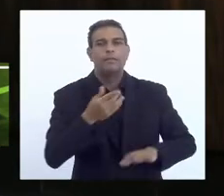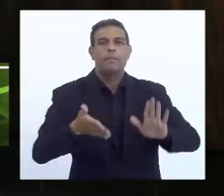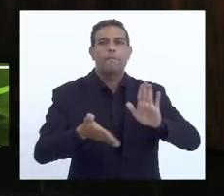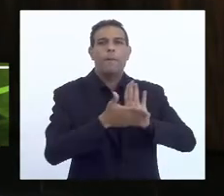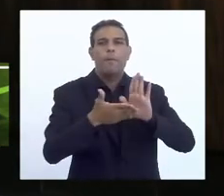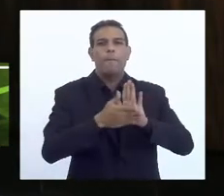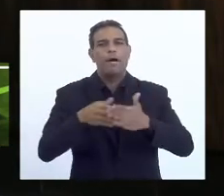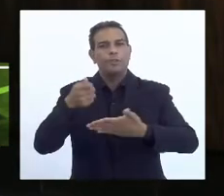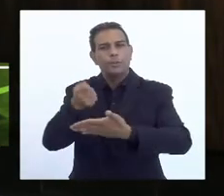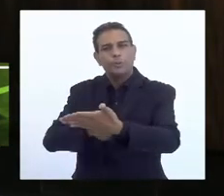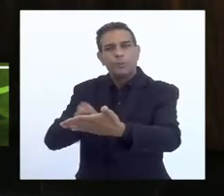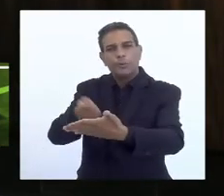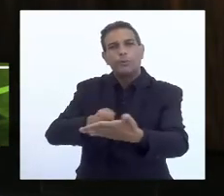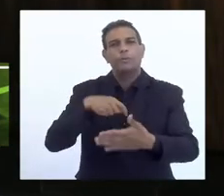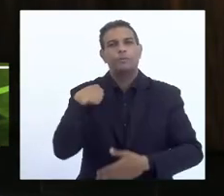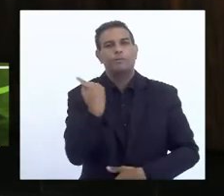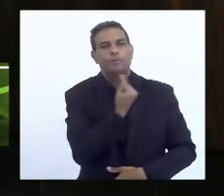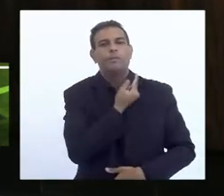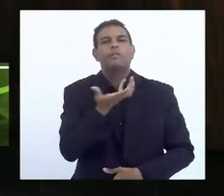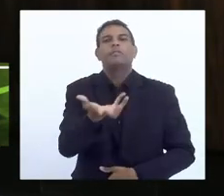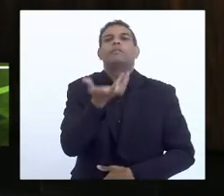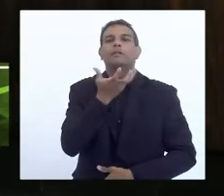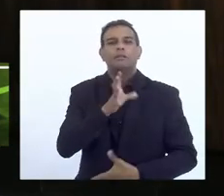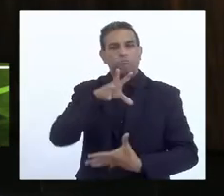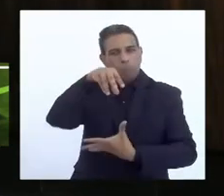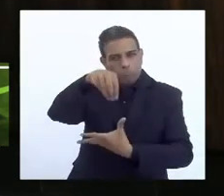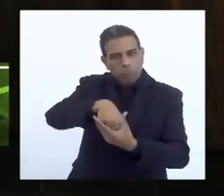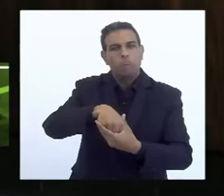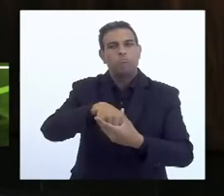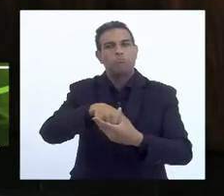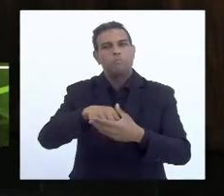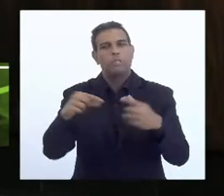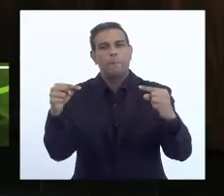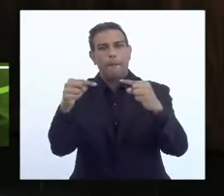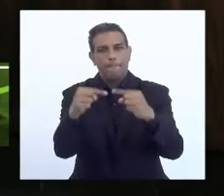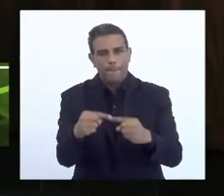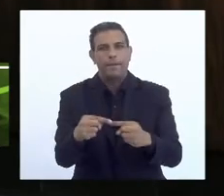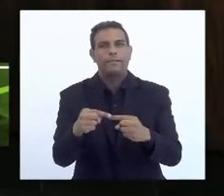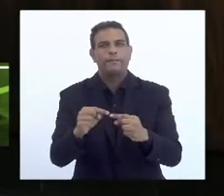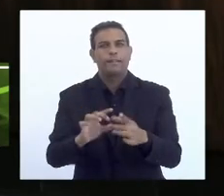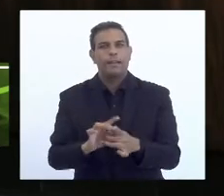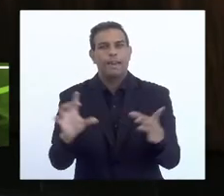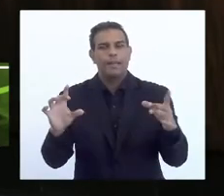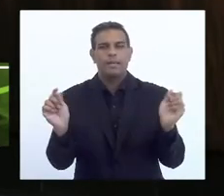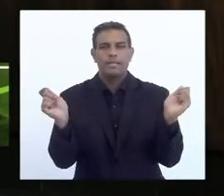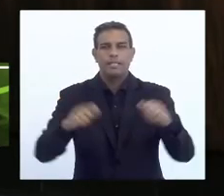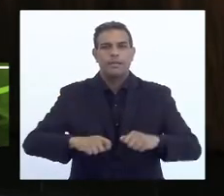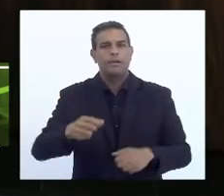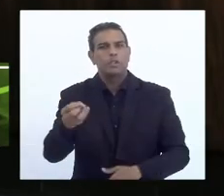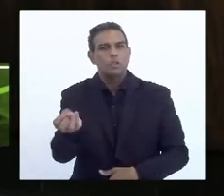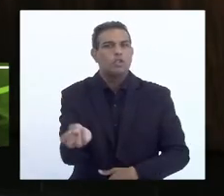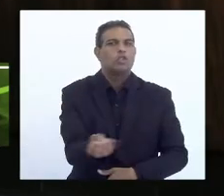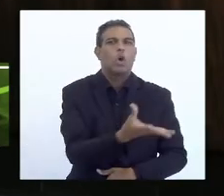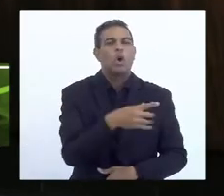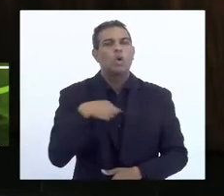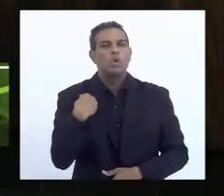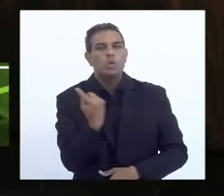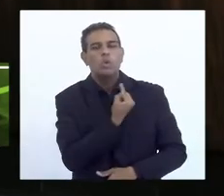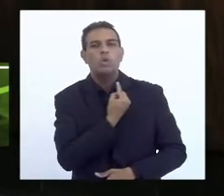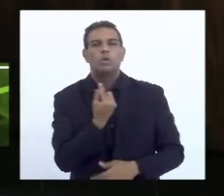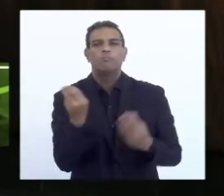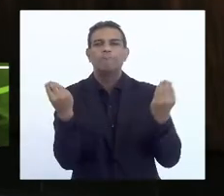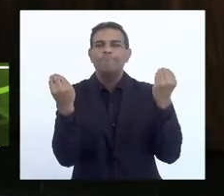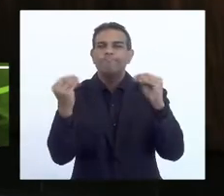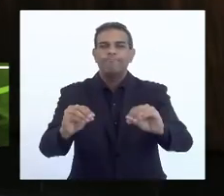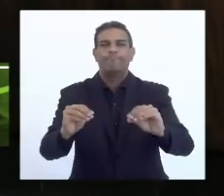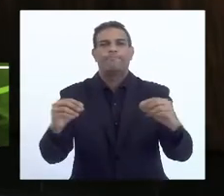ir disputando, e disputamos também um conceito de democracia, um novo conceito que nos inclua,